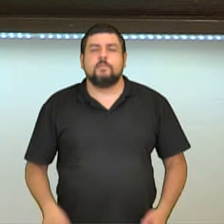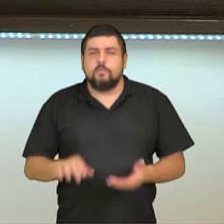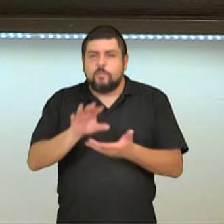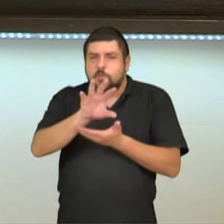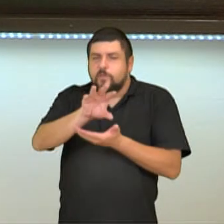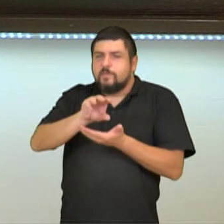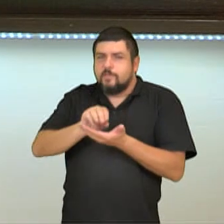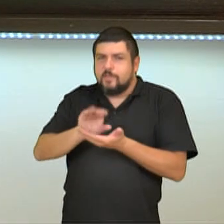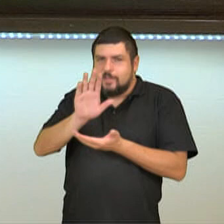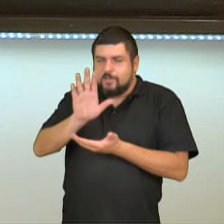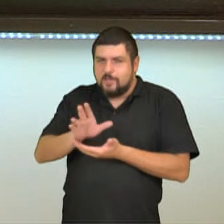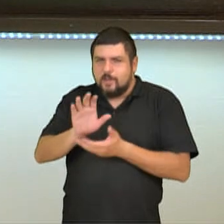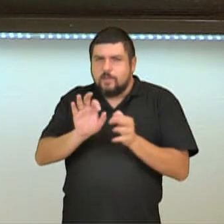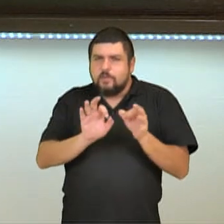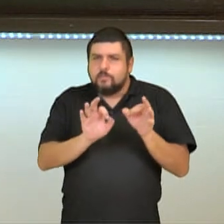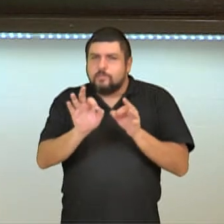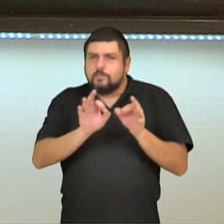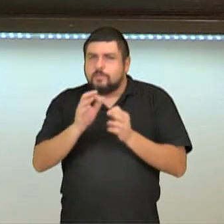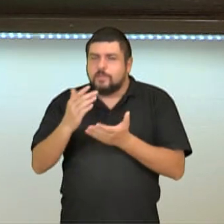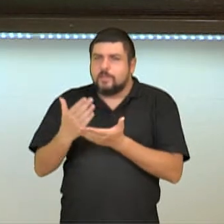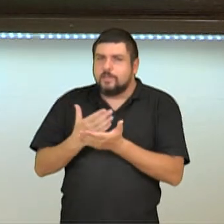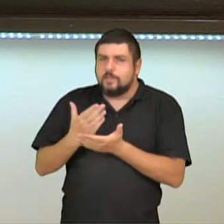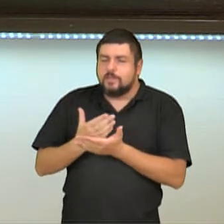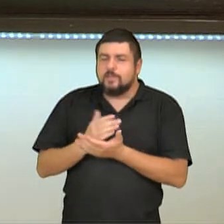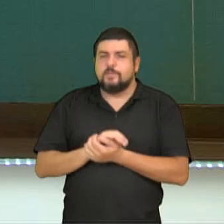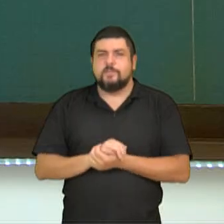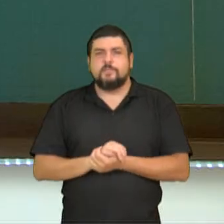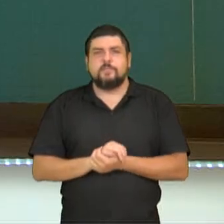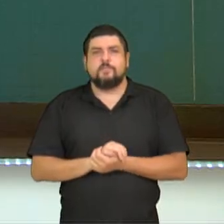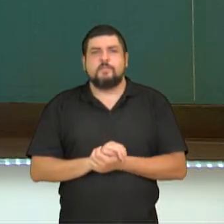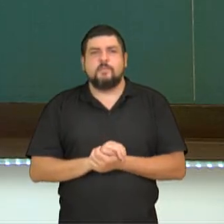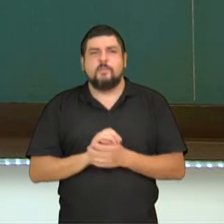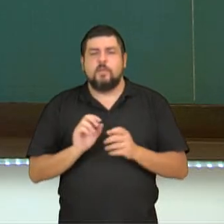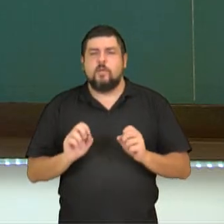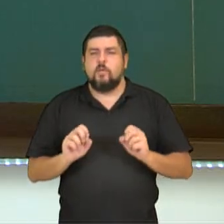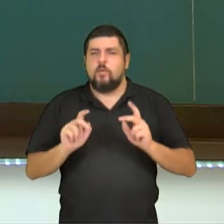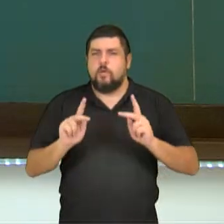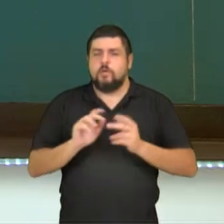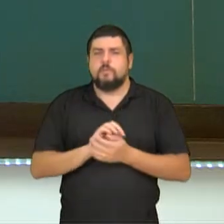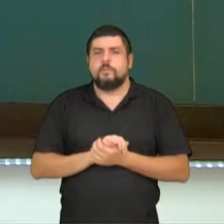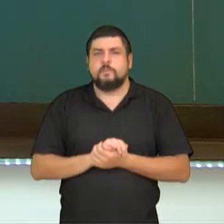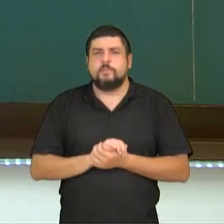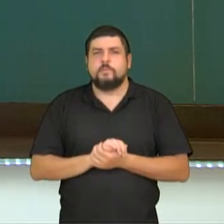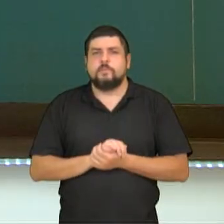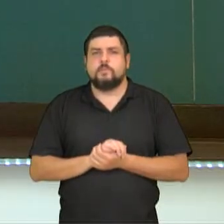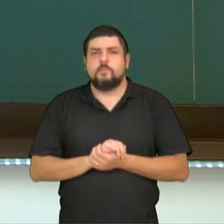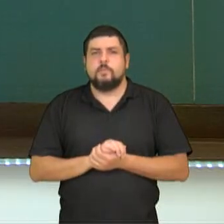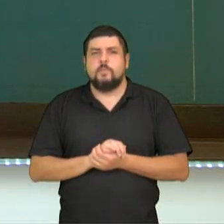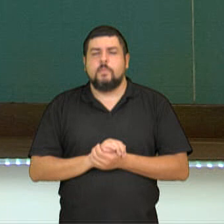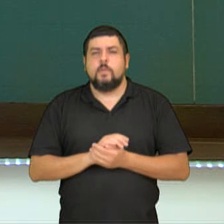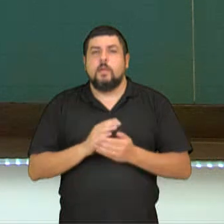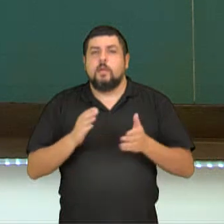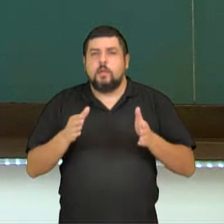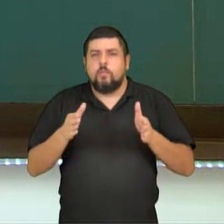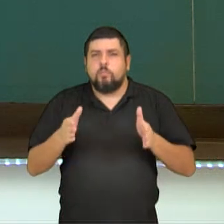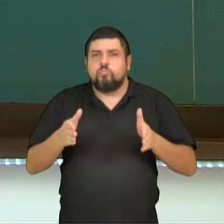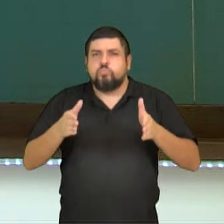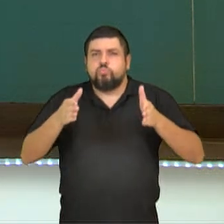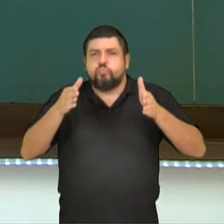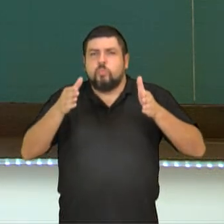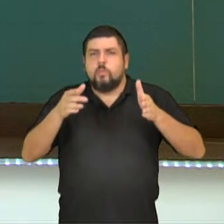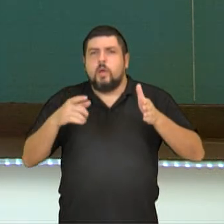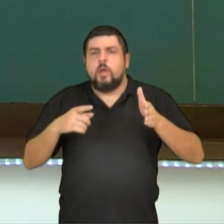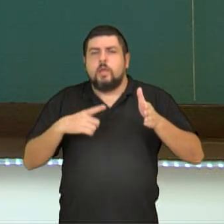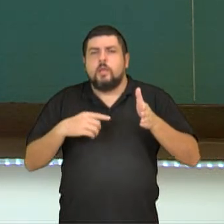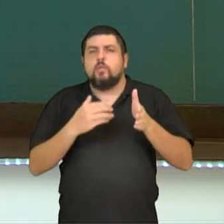Copiaram? Organizaram aí no caderno de vocês? Muito bem. Vamos ver os elementos. Então, em um sólido geométrico, eu tenho um elemento